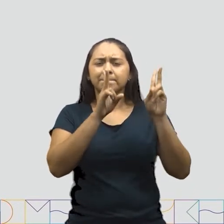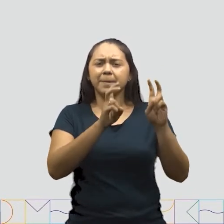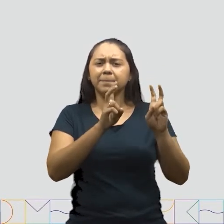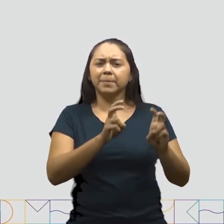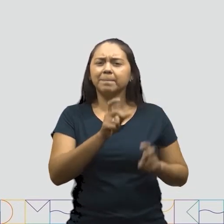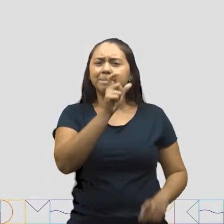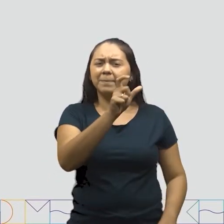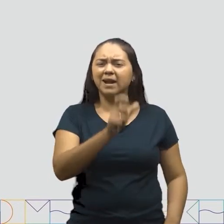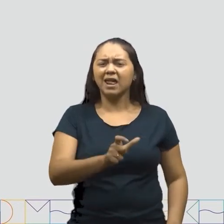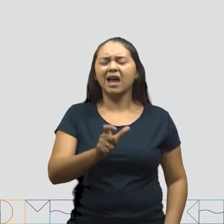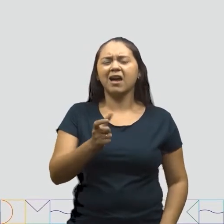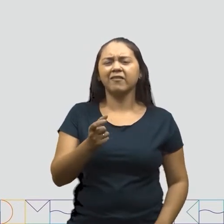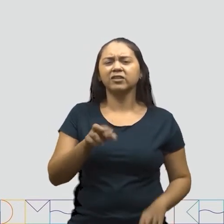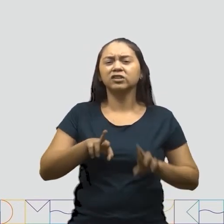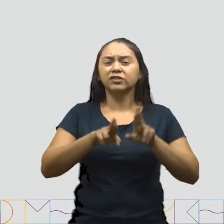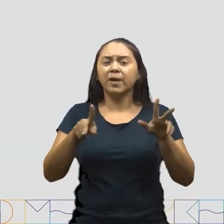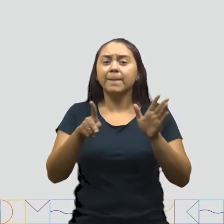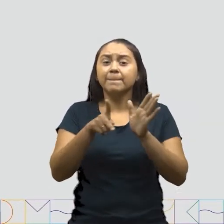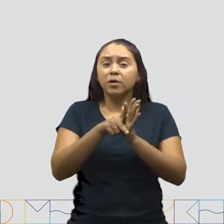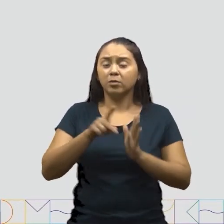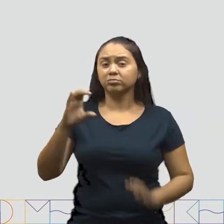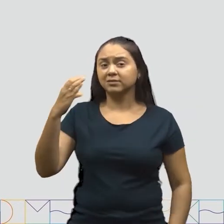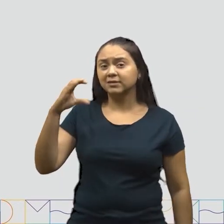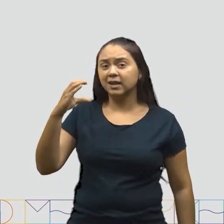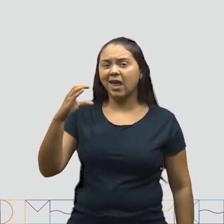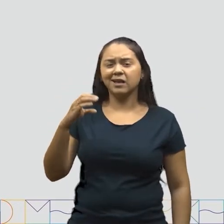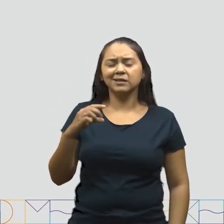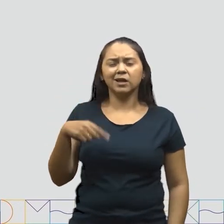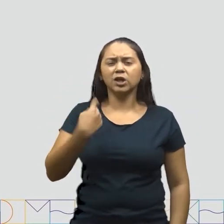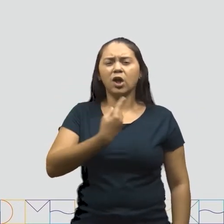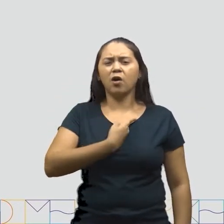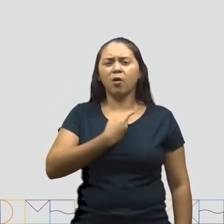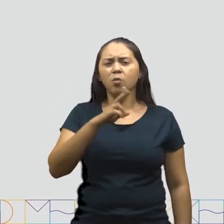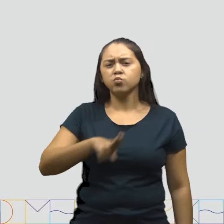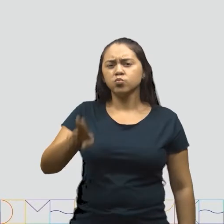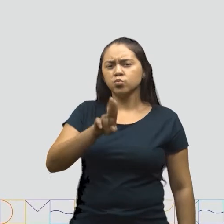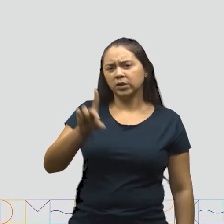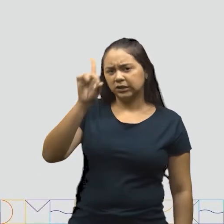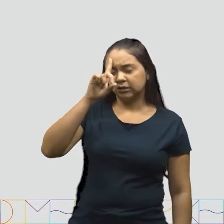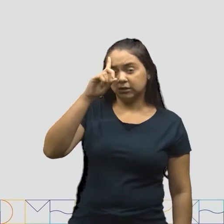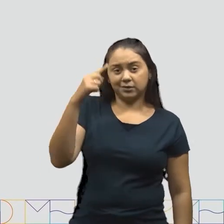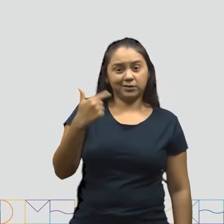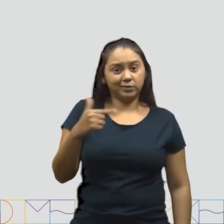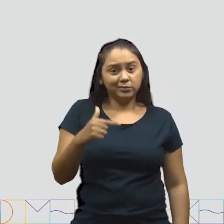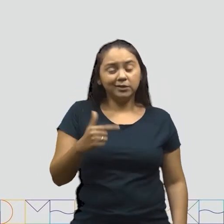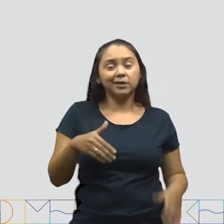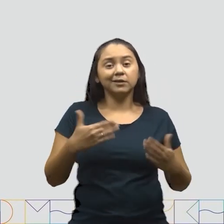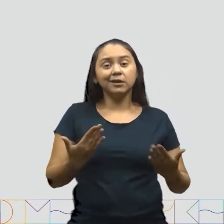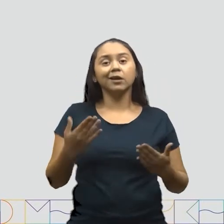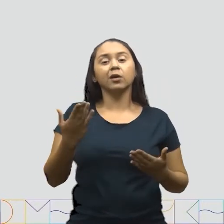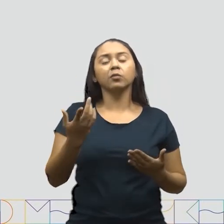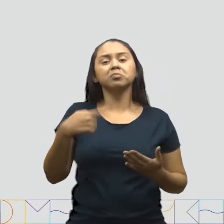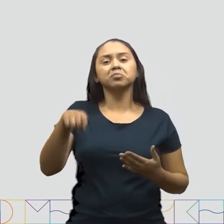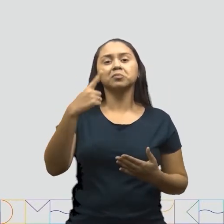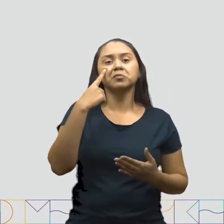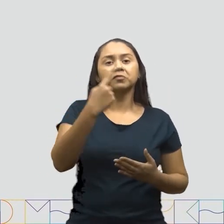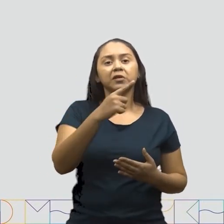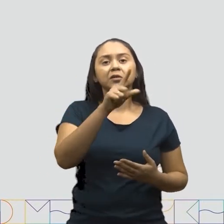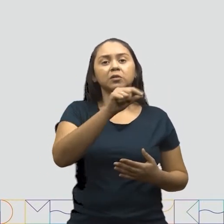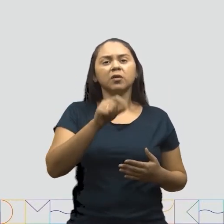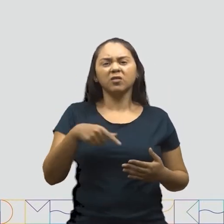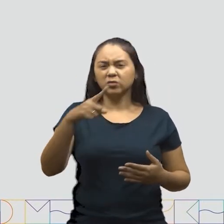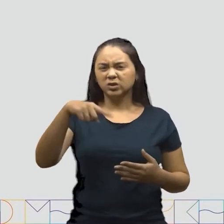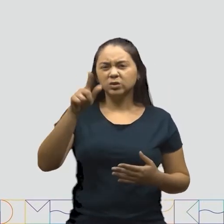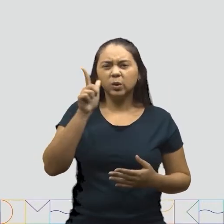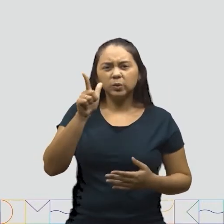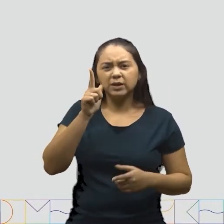aquelas palavras diferentes que a gente não costuma ouvir no nosso cotidiano, que a gente não utiliza. E aí, você